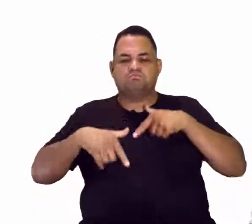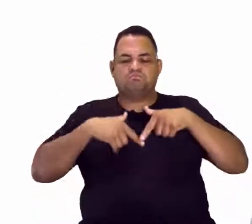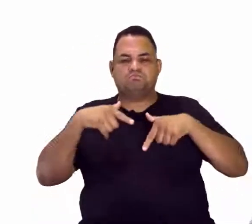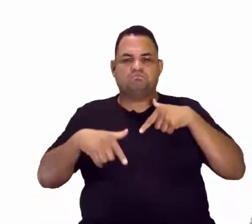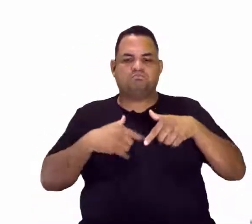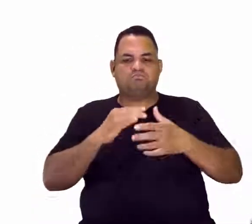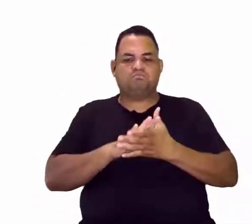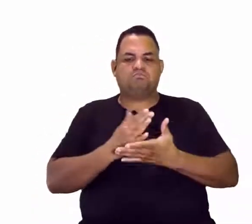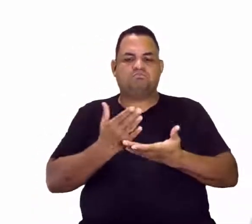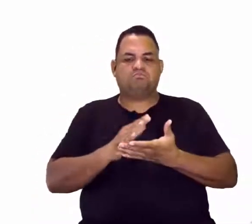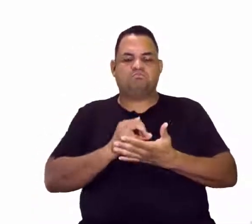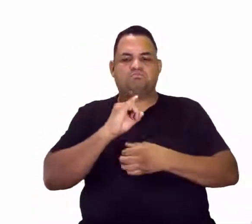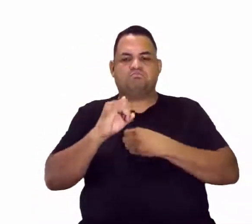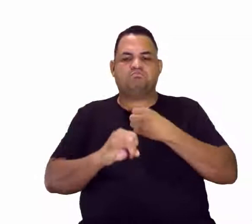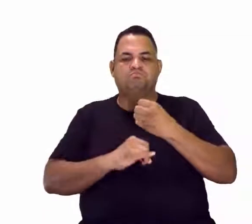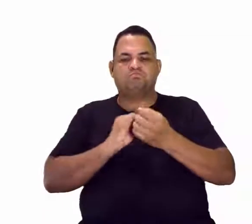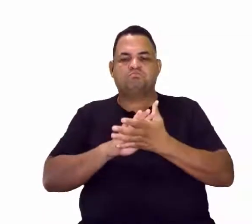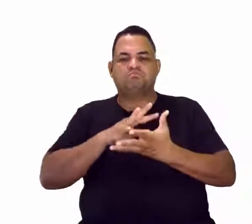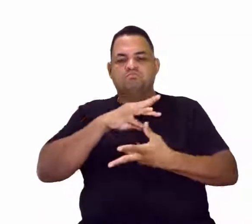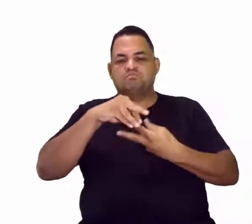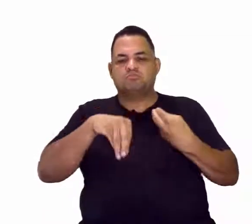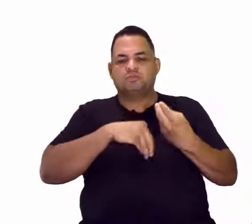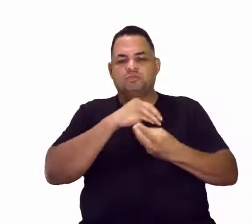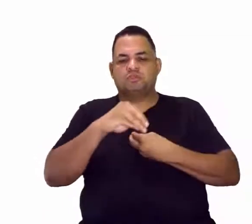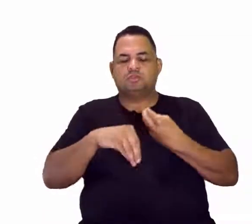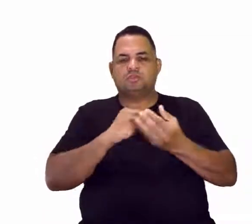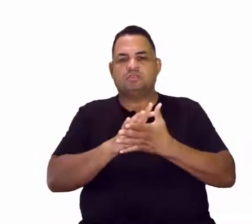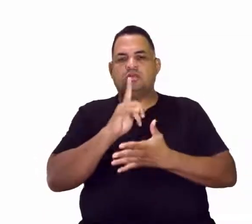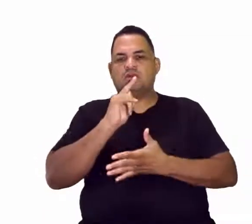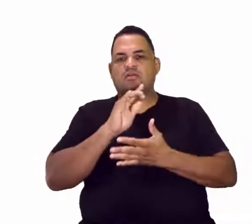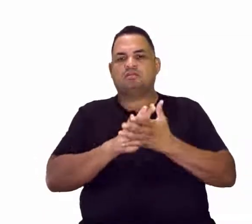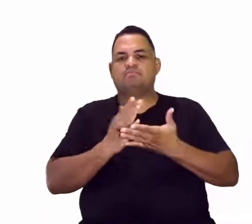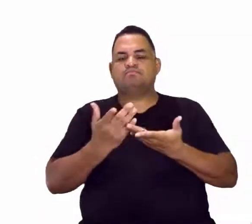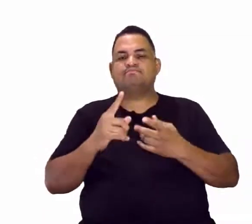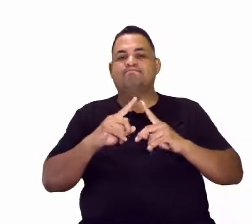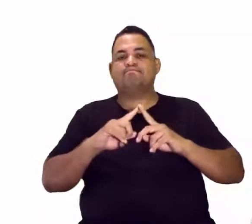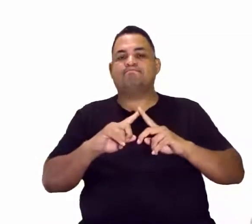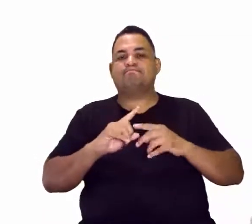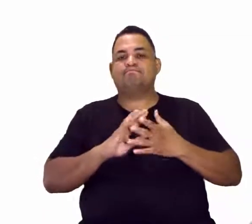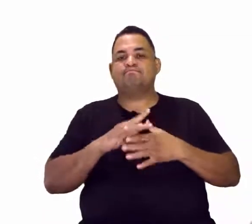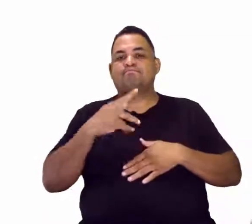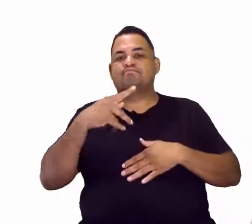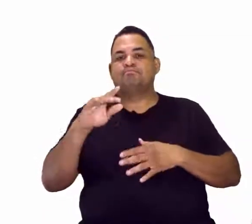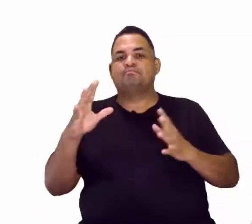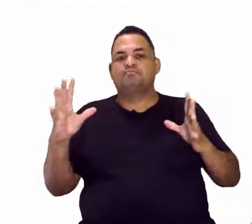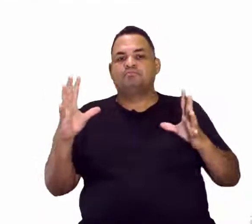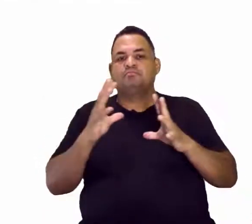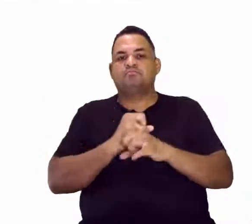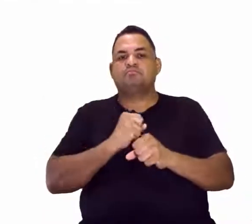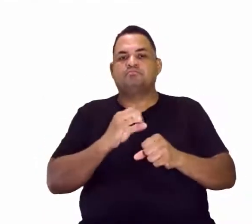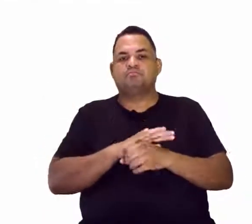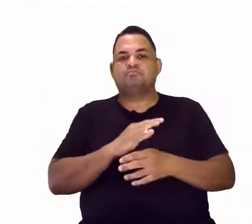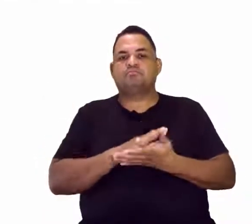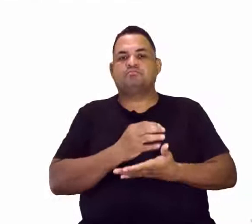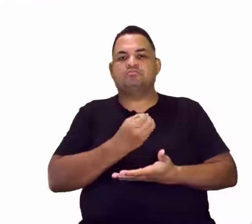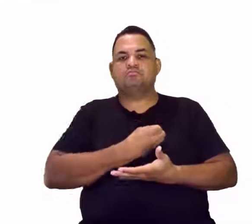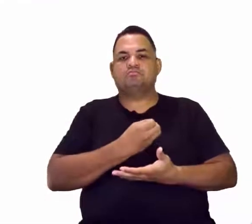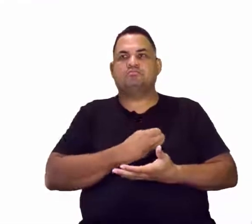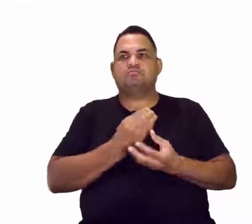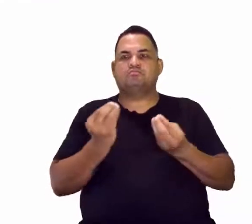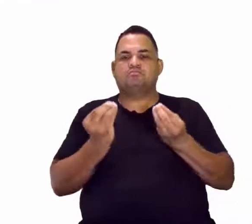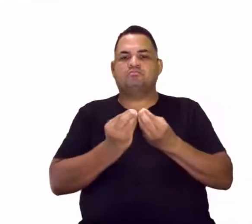produzir íons quando dissolvido em água. Então, para calcular, a gente vai pegar o quê? O número